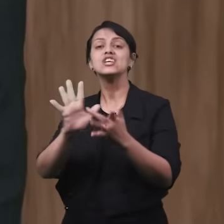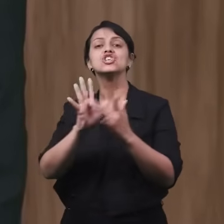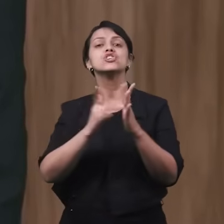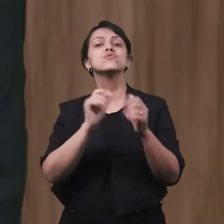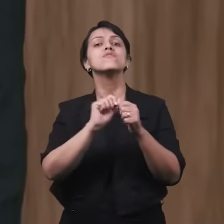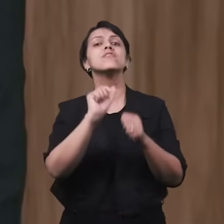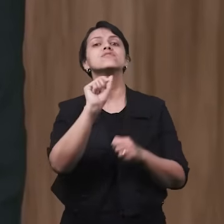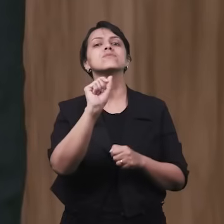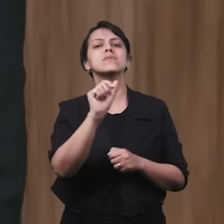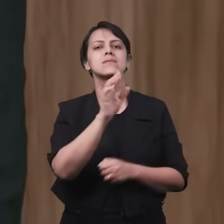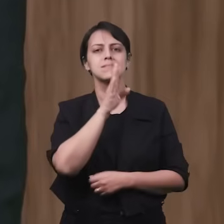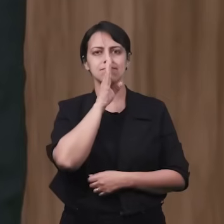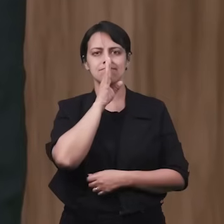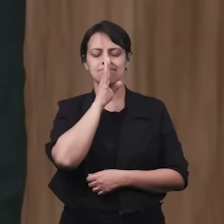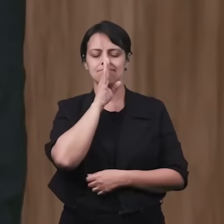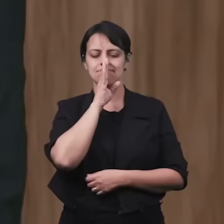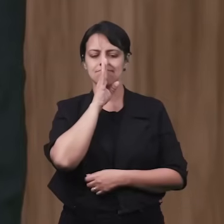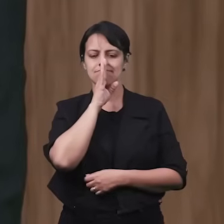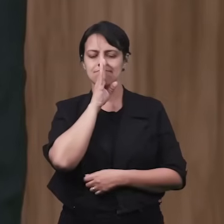fez? Ficou quieto.